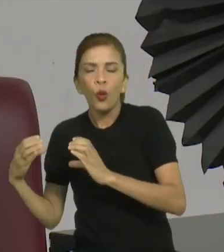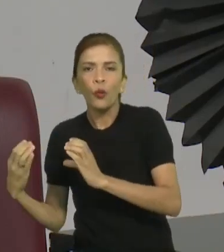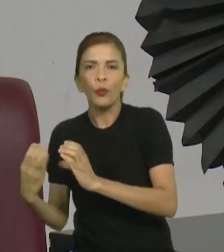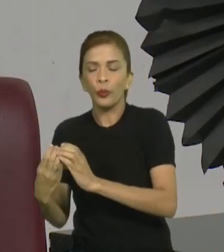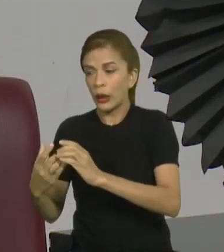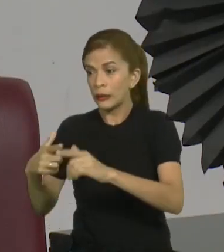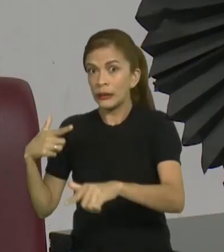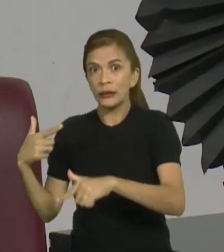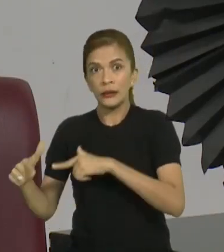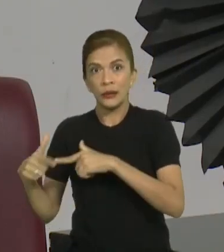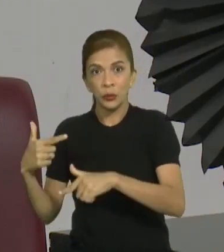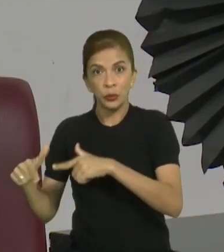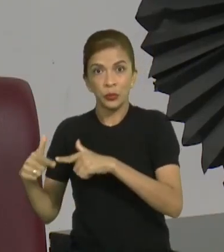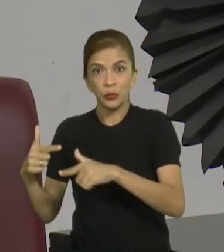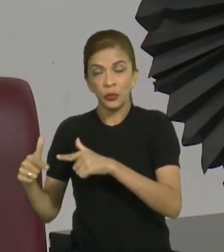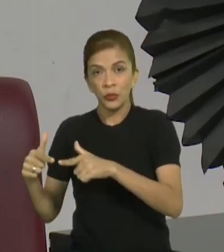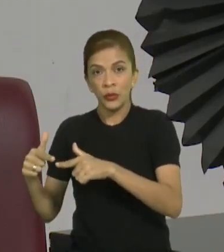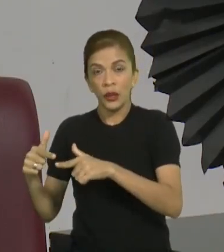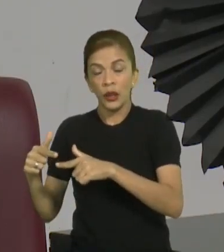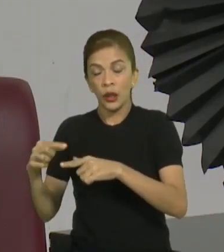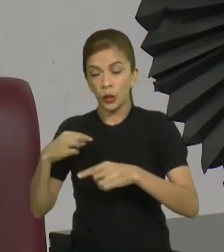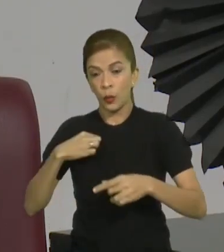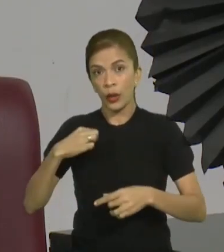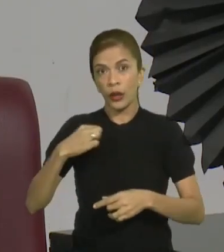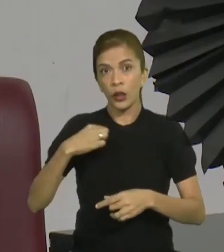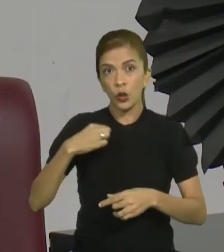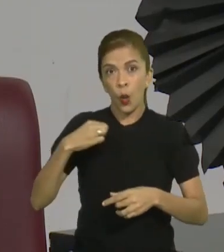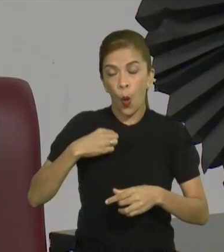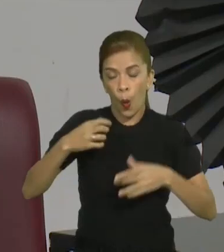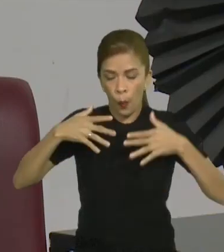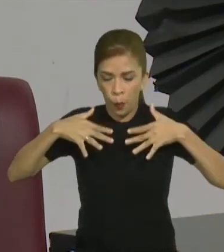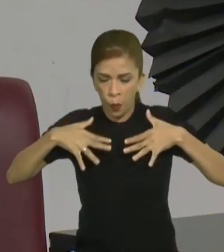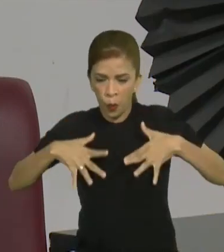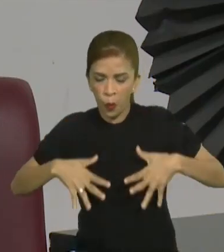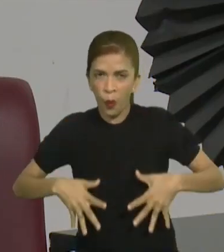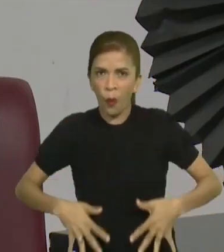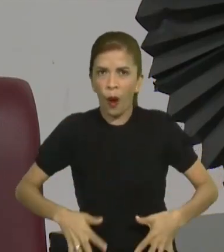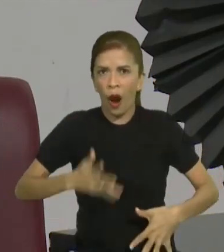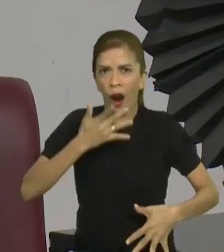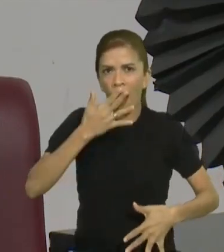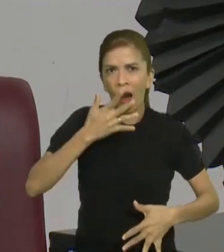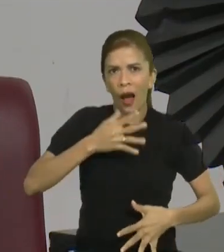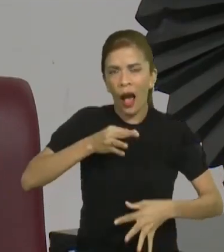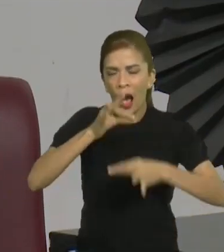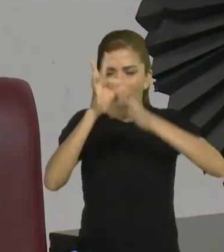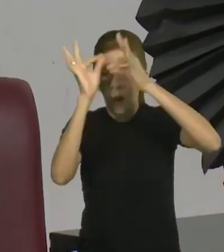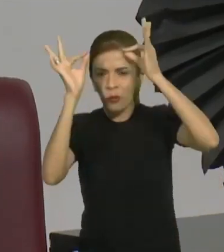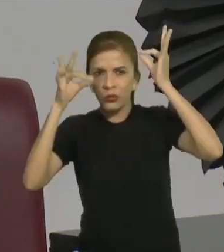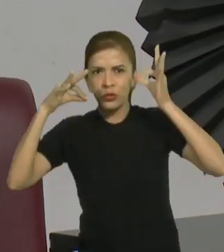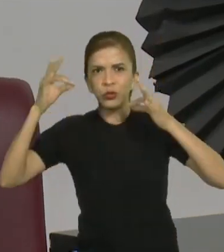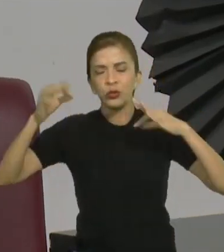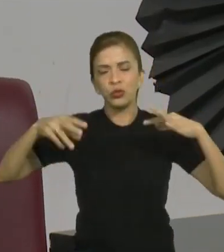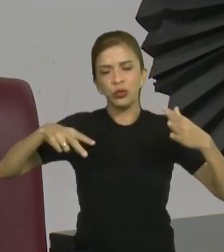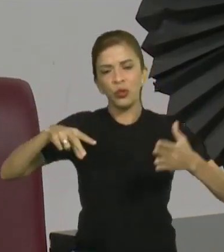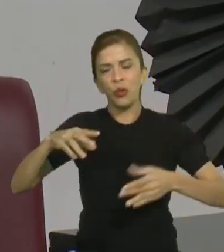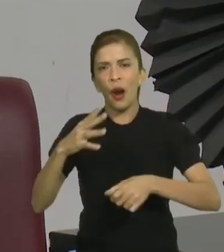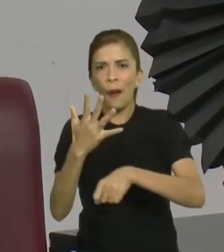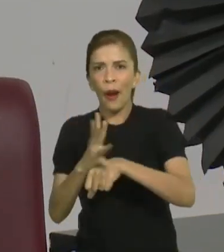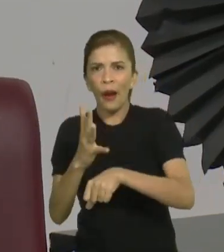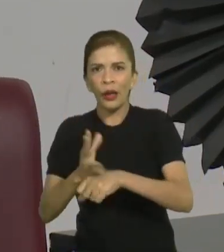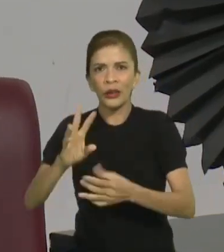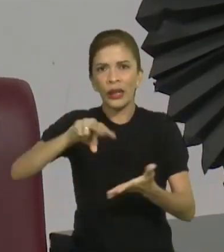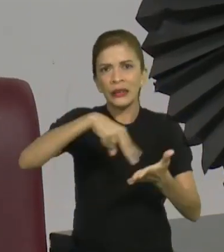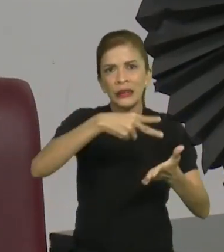que as roupas, as indumentárias saiam perfeito, trabalhando para que as coreografias que vão